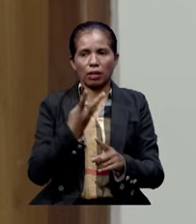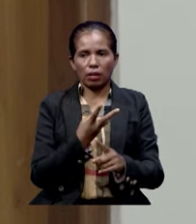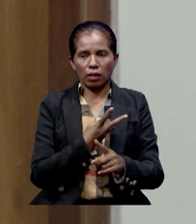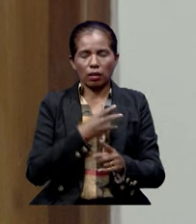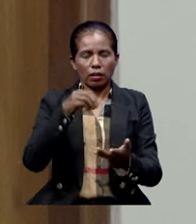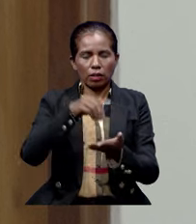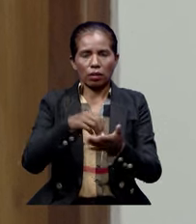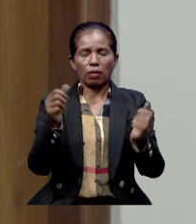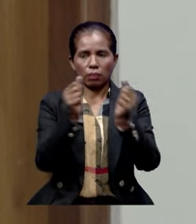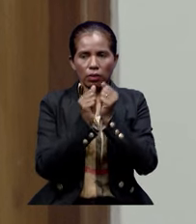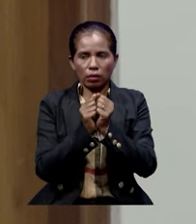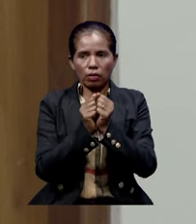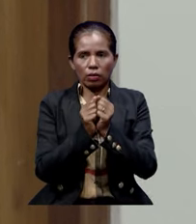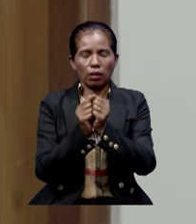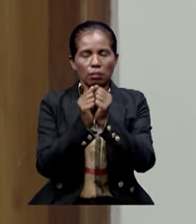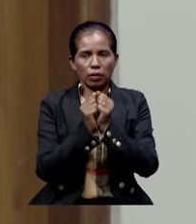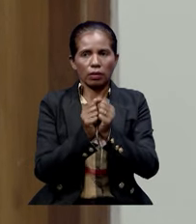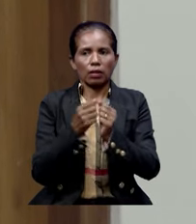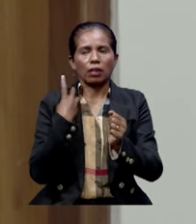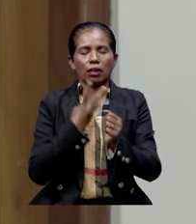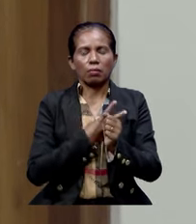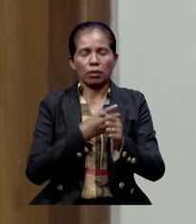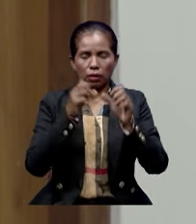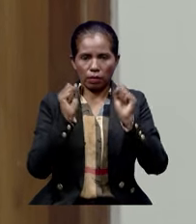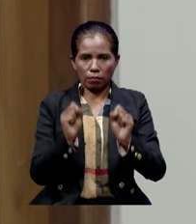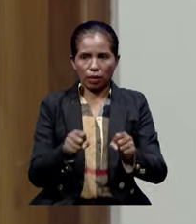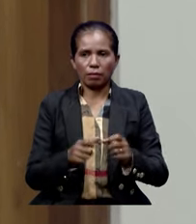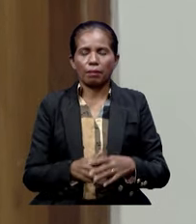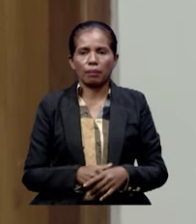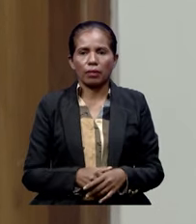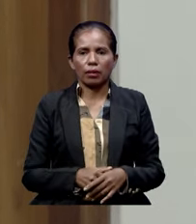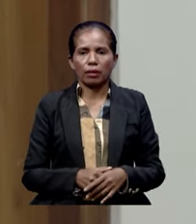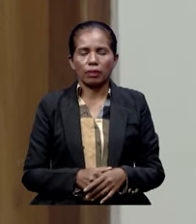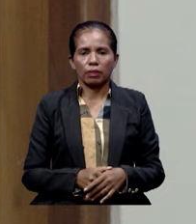Tau hamutuk dia. Hamutuk itabele.